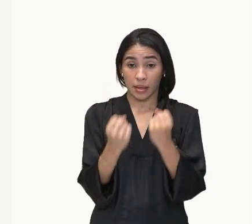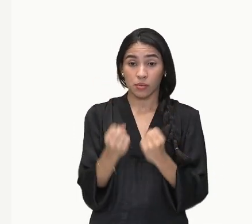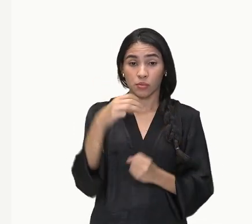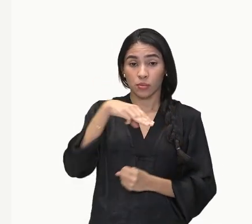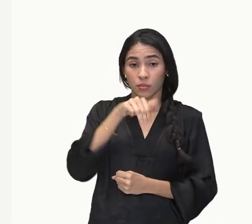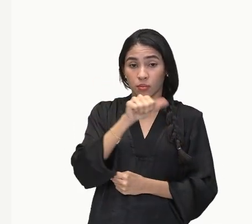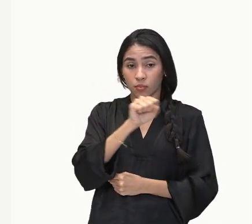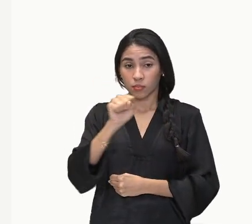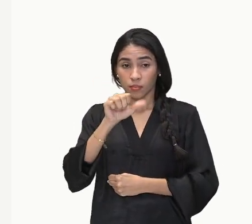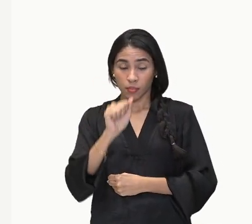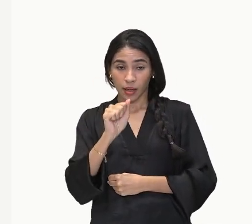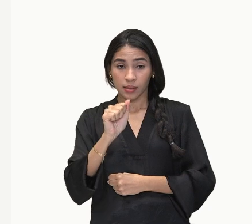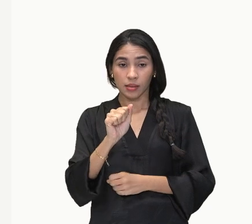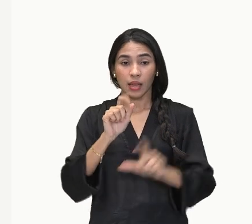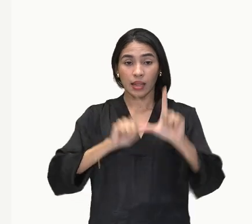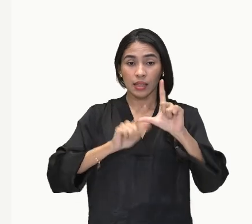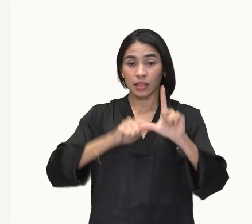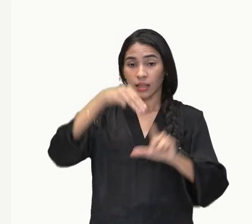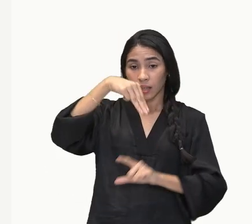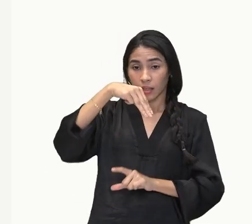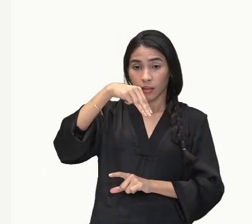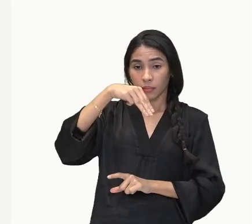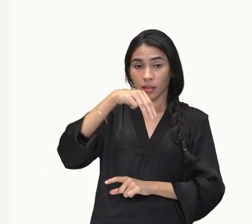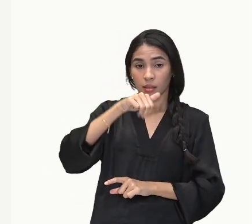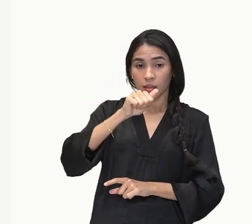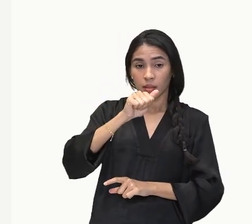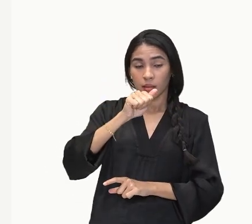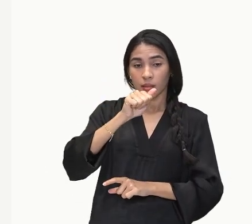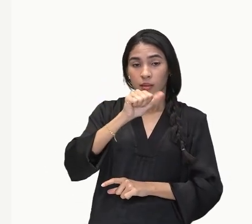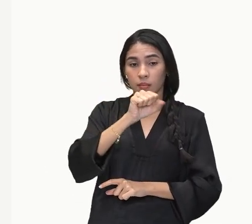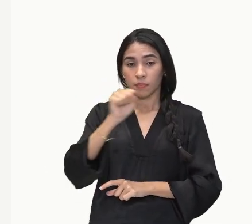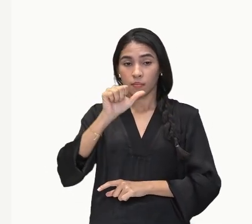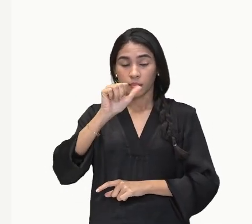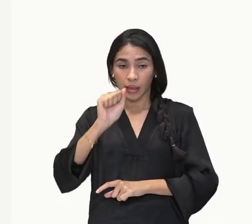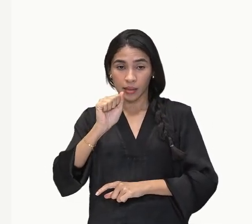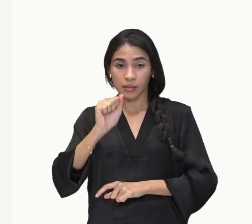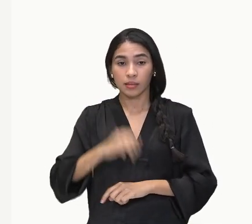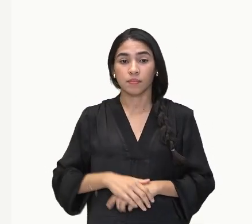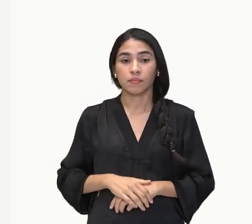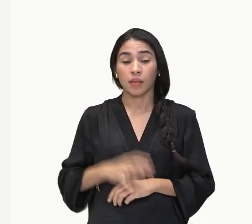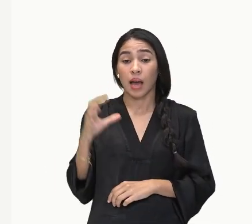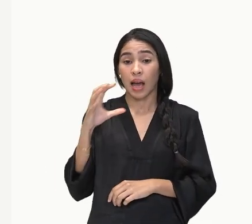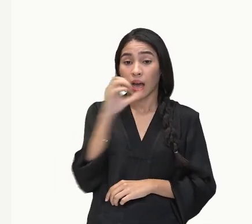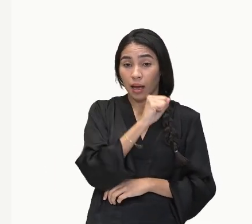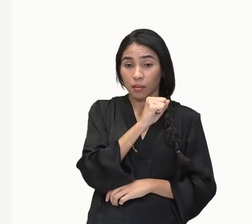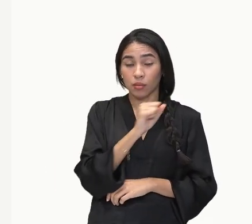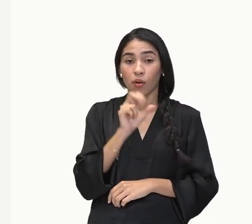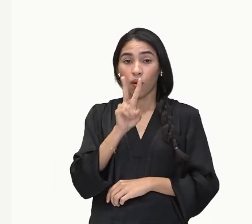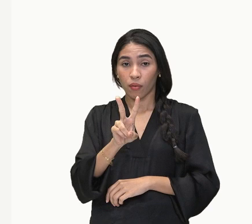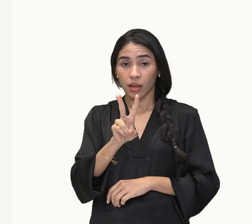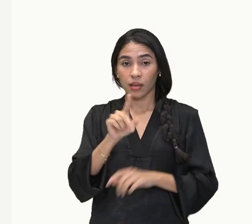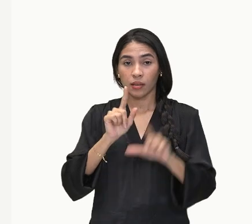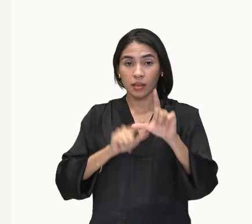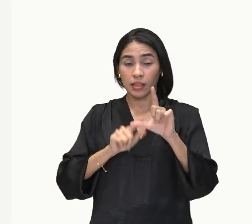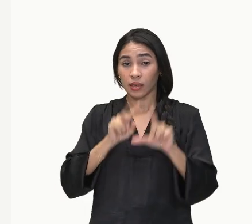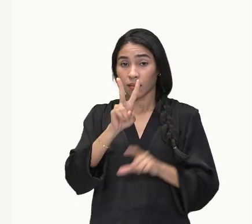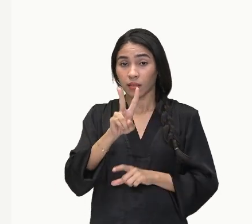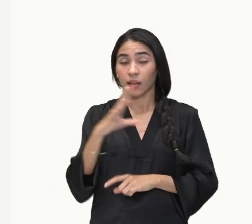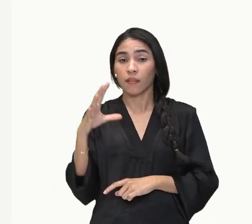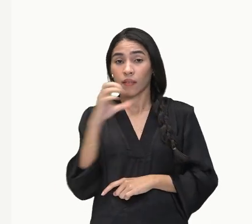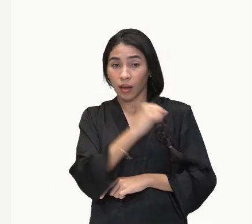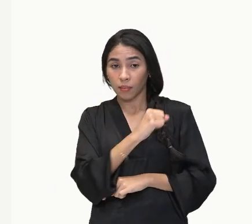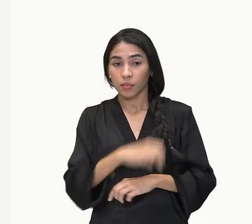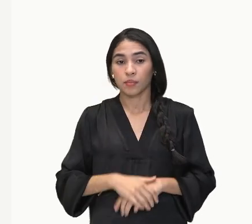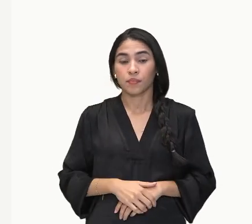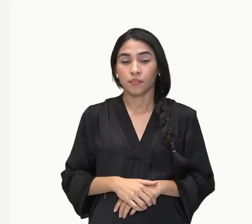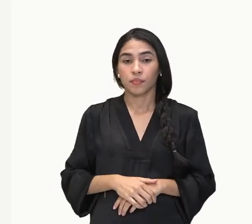m representado, vezes a velocidade, que é o v ao quadrado, dividido por